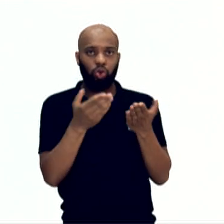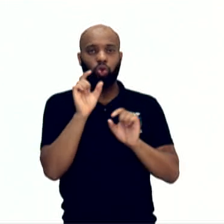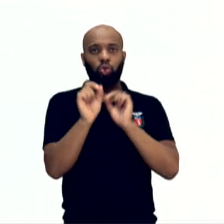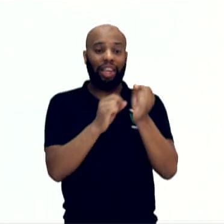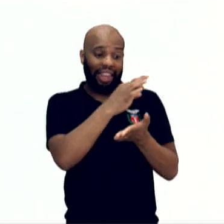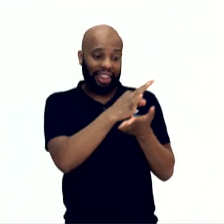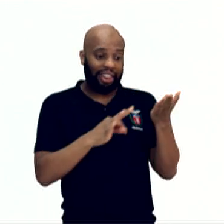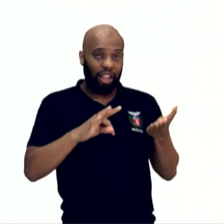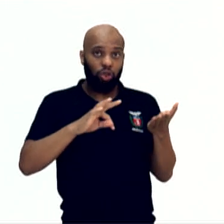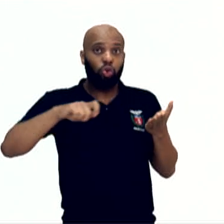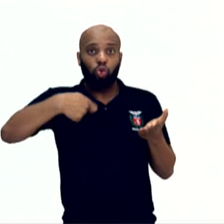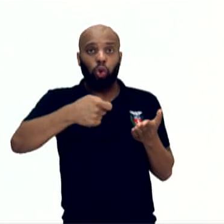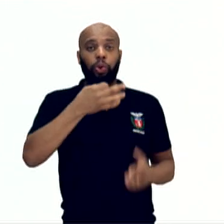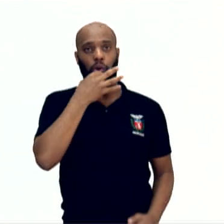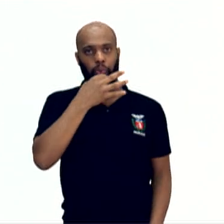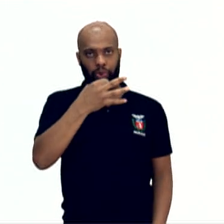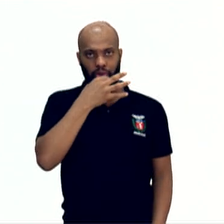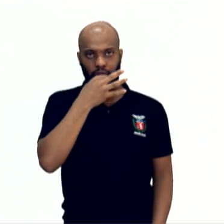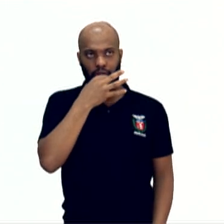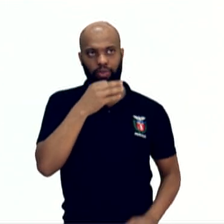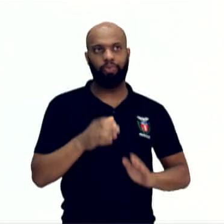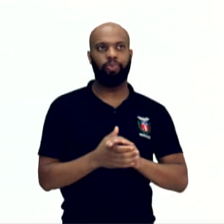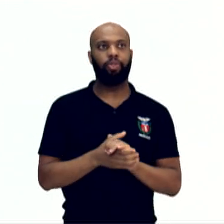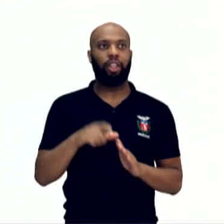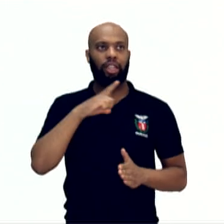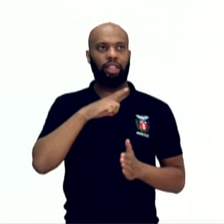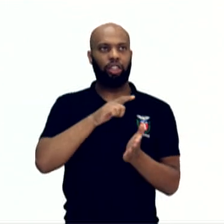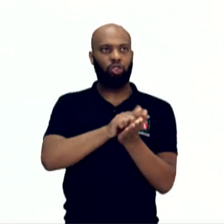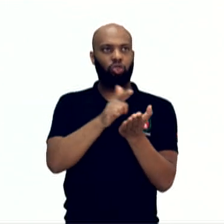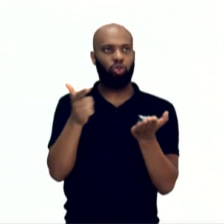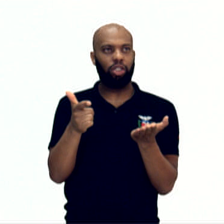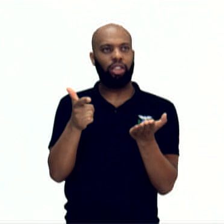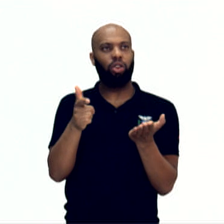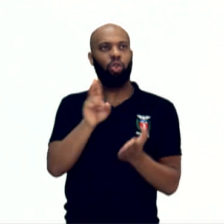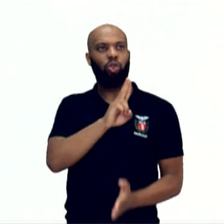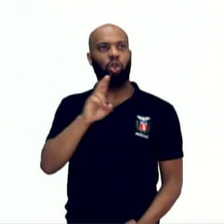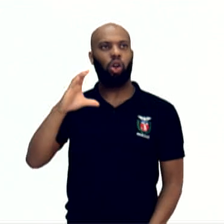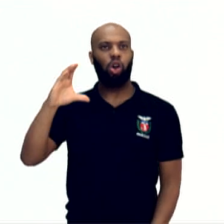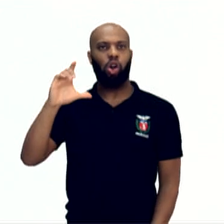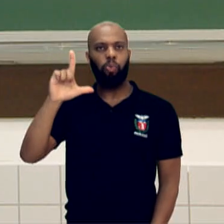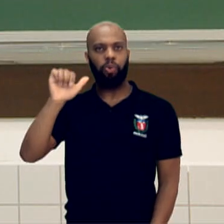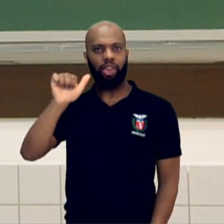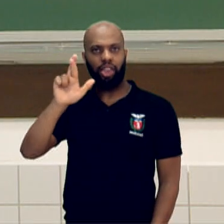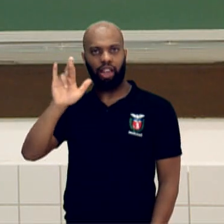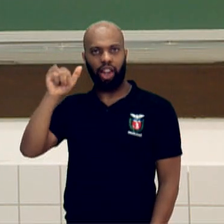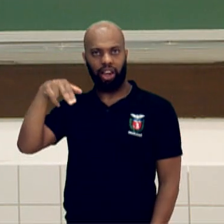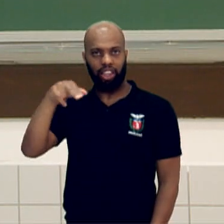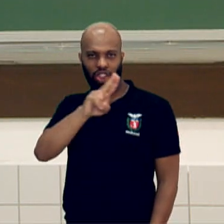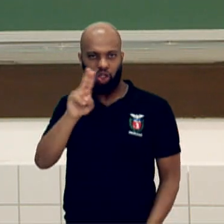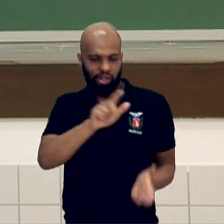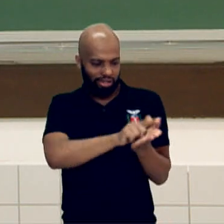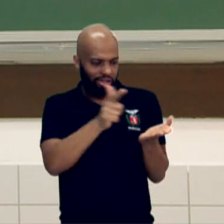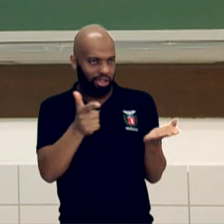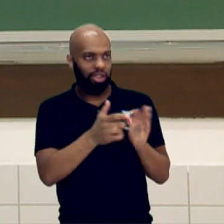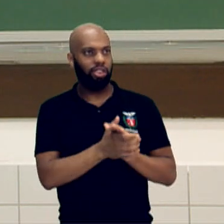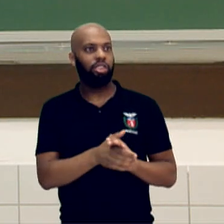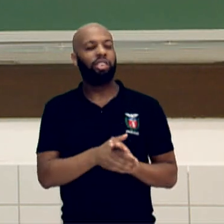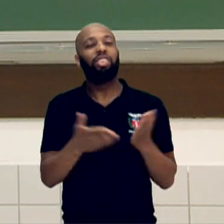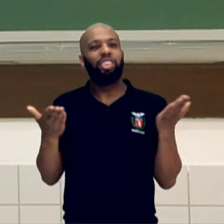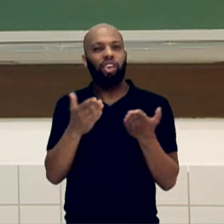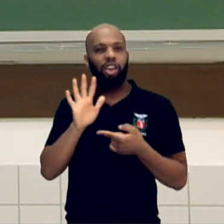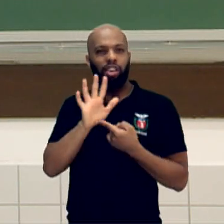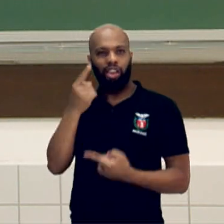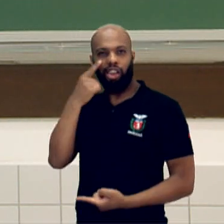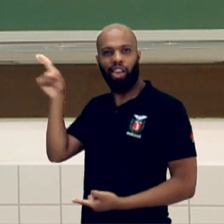artigo de opinião, produzido do jornal El Clarín. E aqui eu trago para vocês, justamente, uma versão impressa